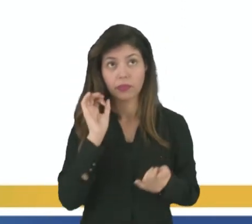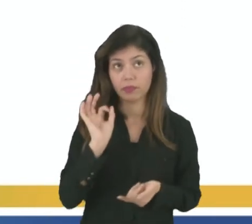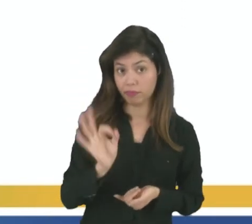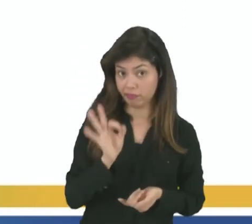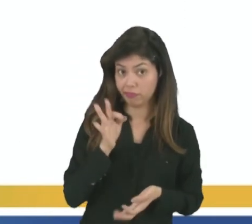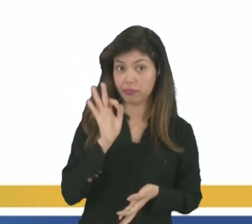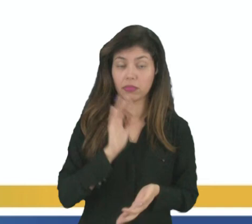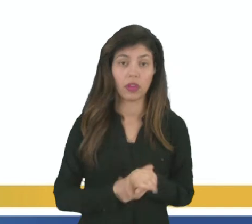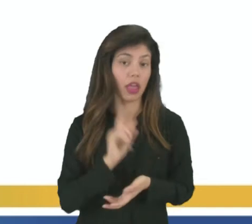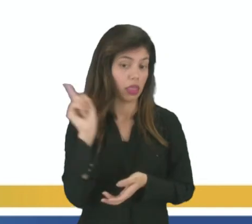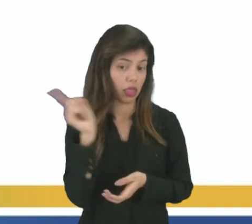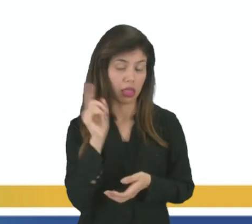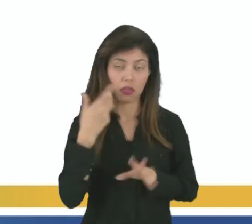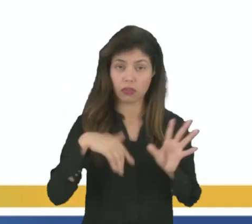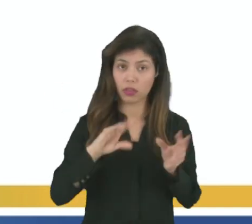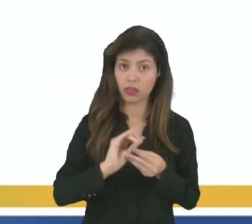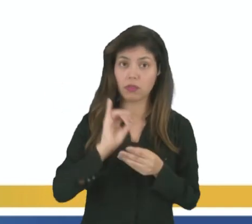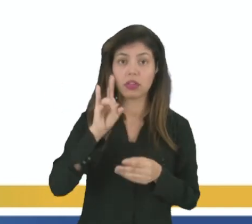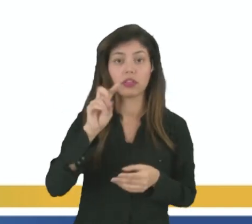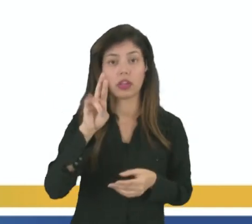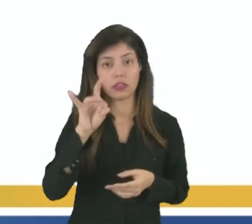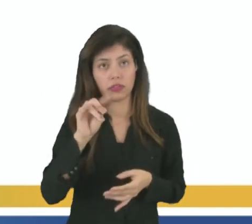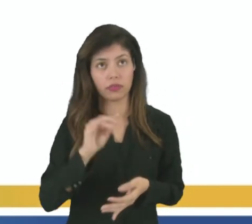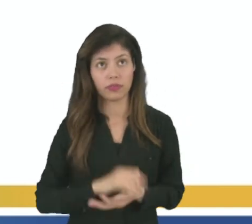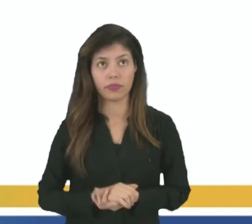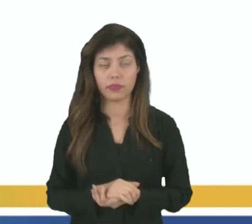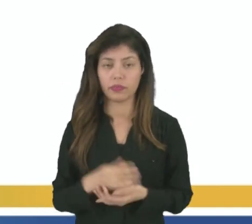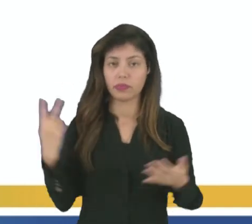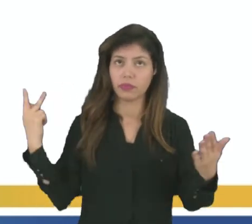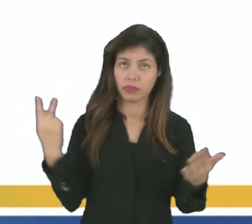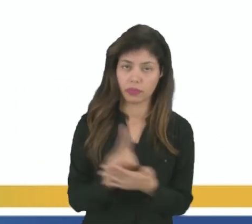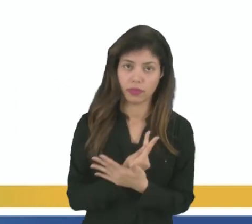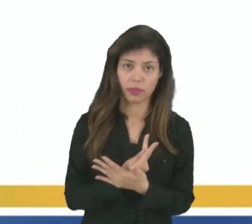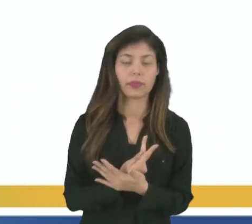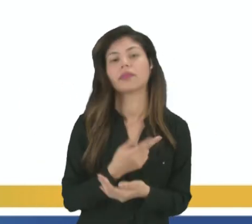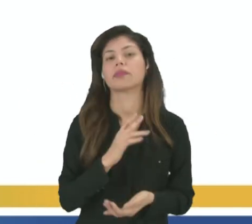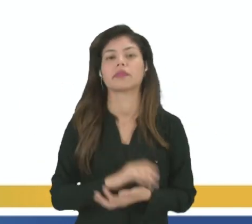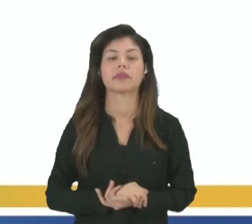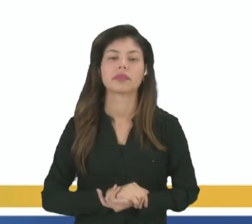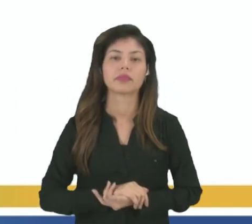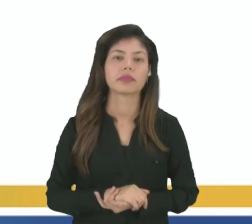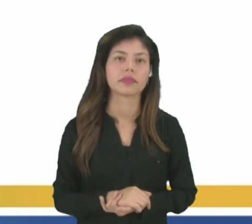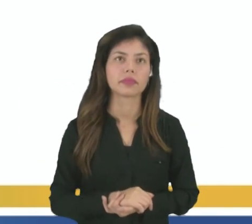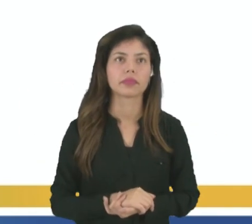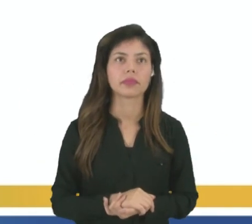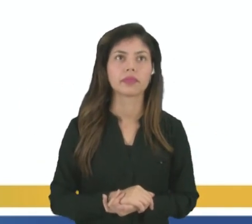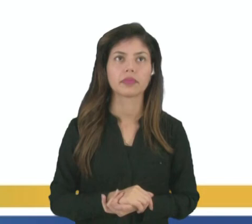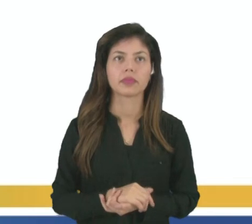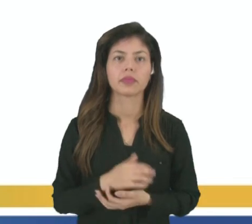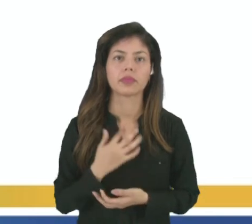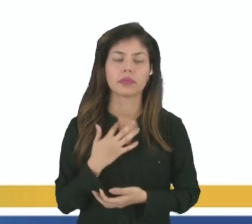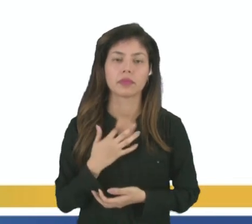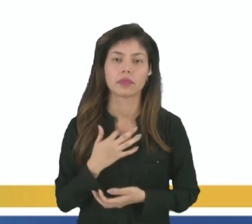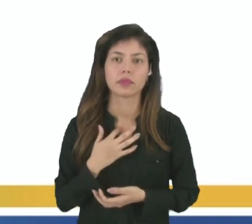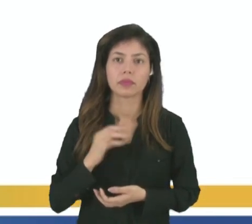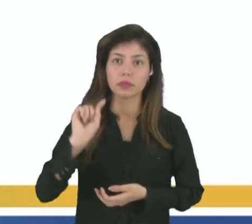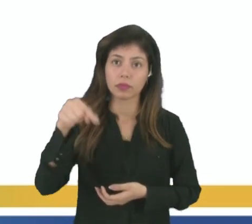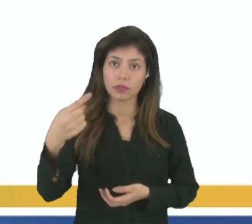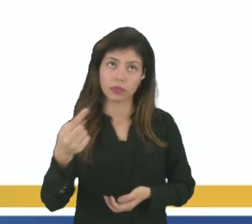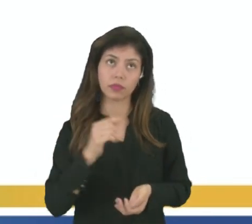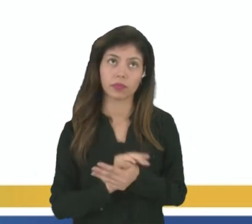informativo, não do resumo indicativo, tá bom? Então, errada essa assertiva. E